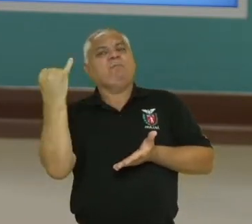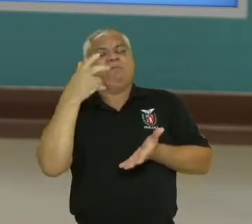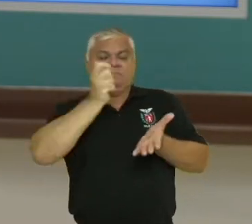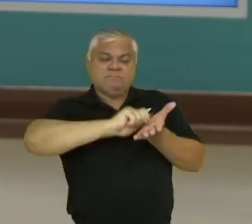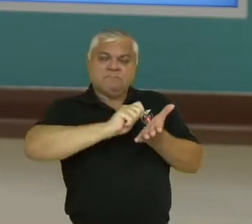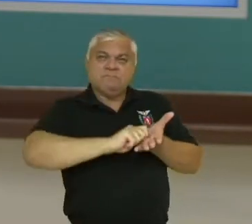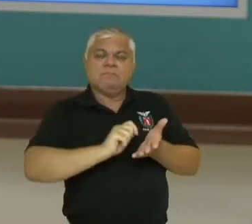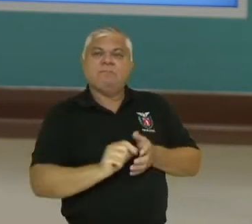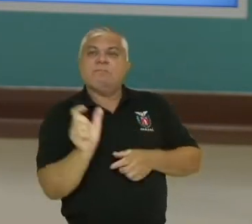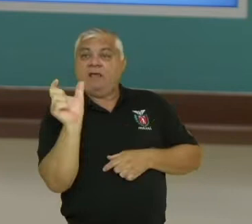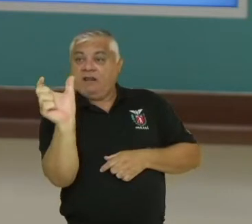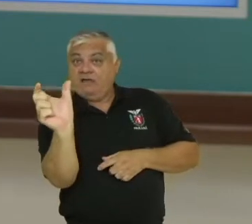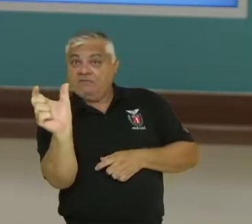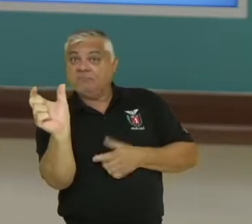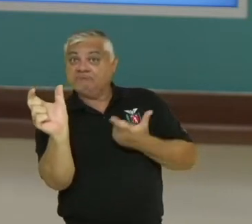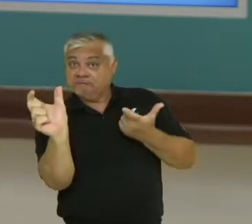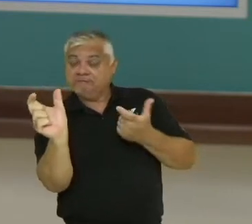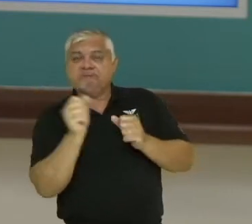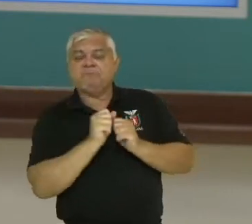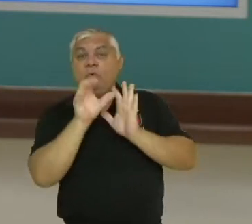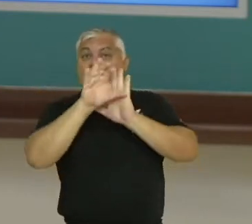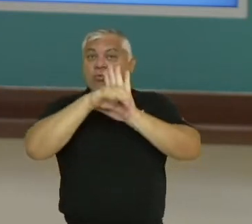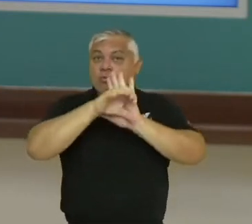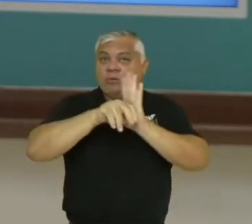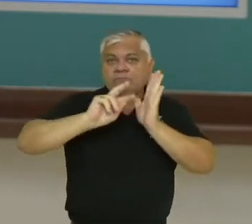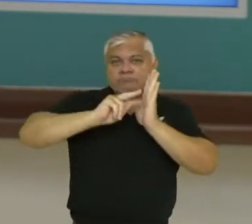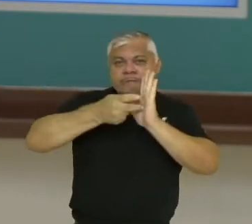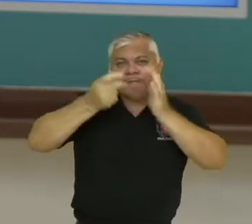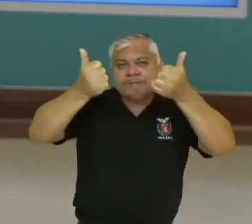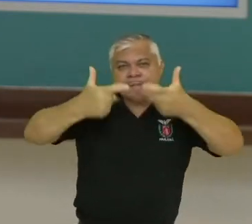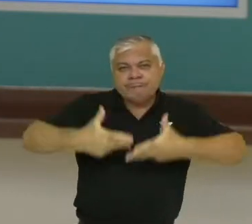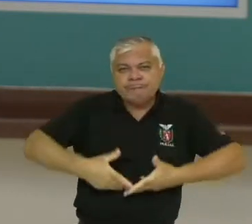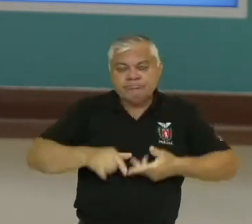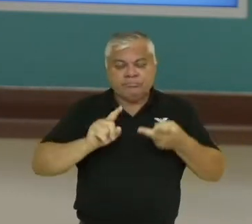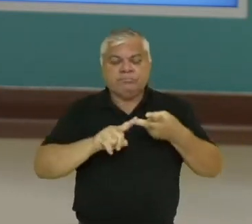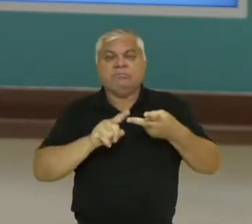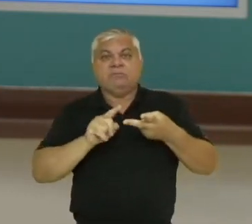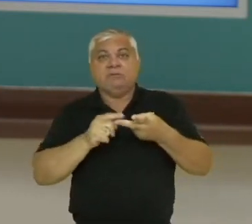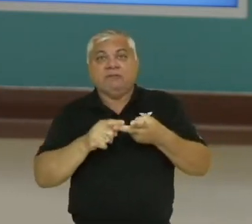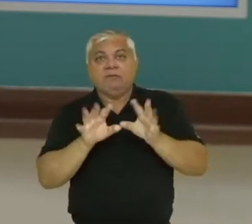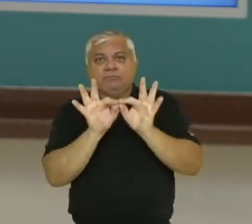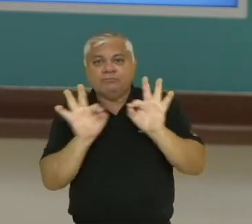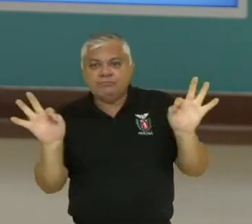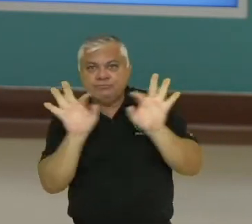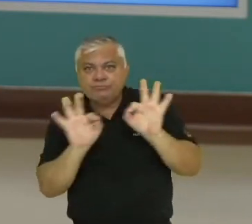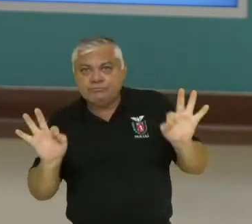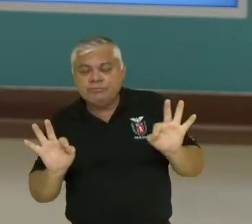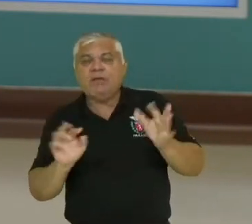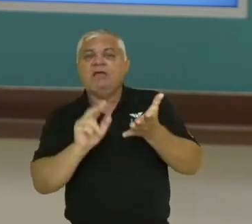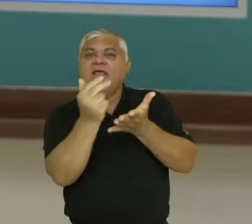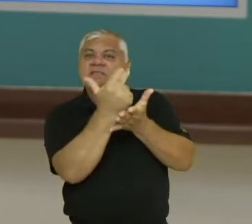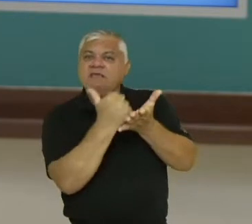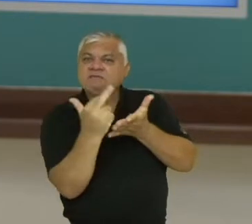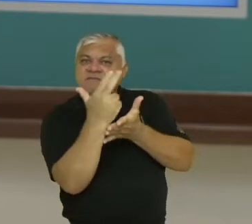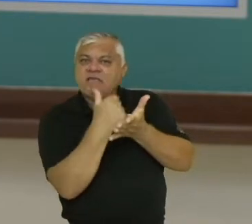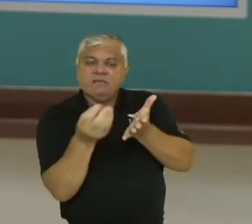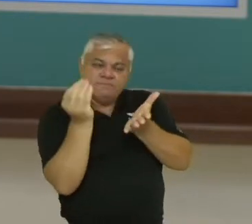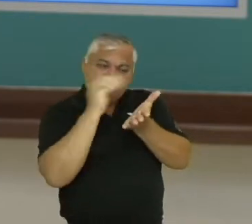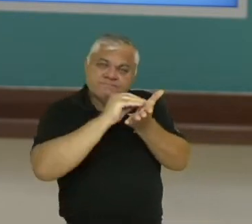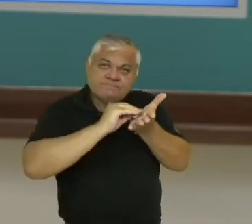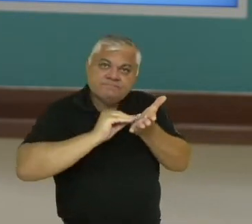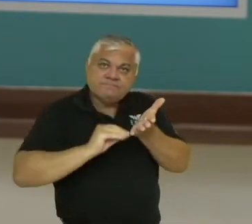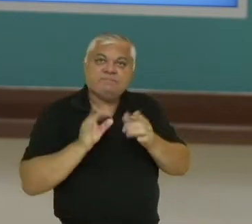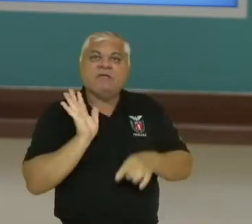Uma palavra, um conceito, um termo, até desenho vale. Vai auxiliar,